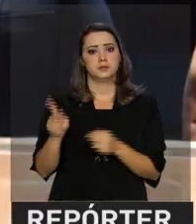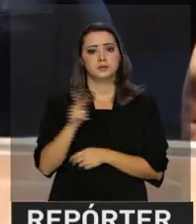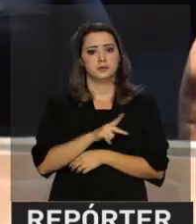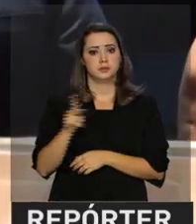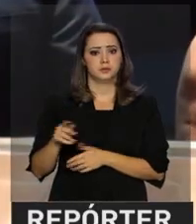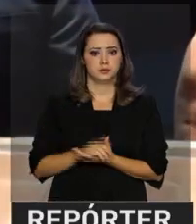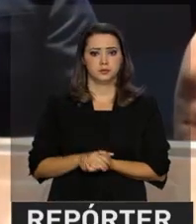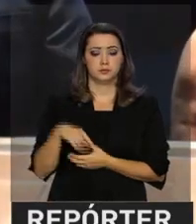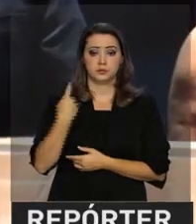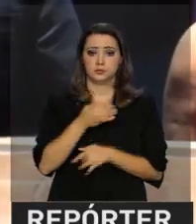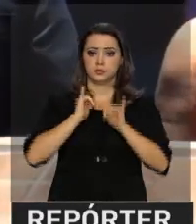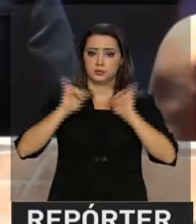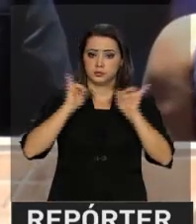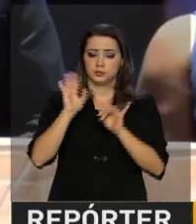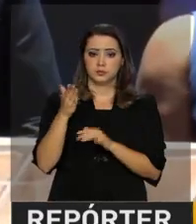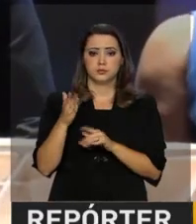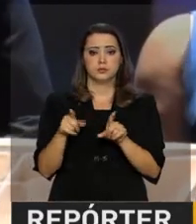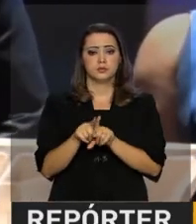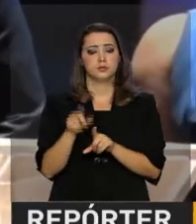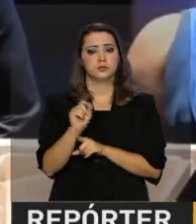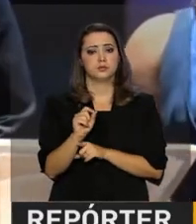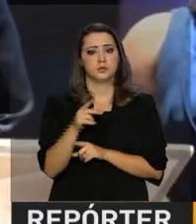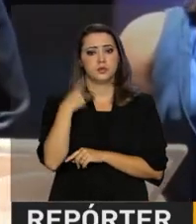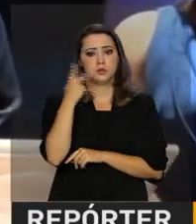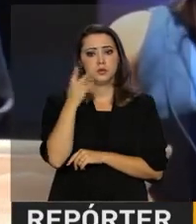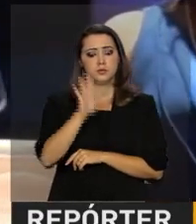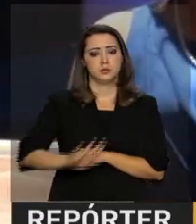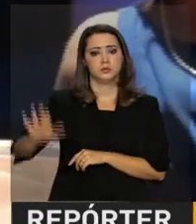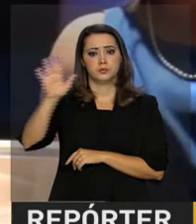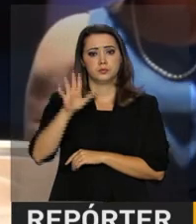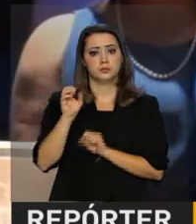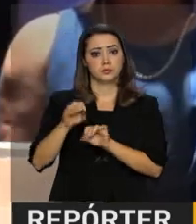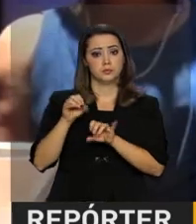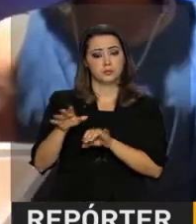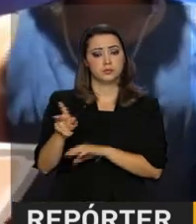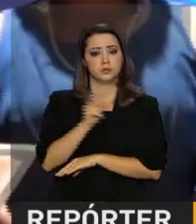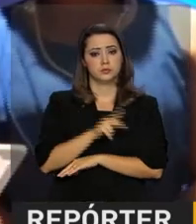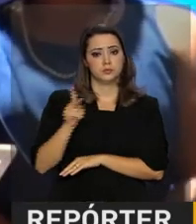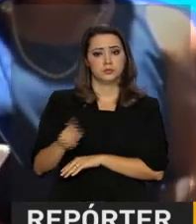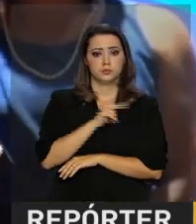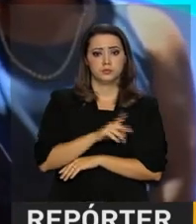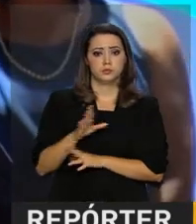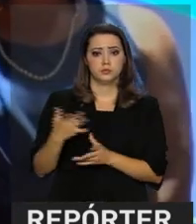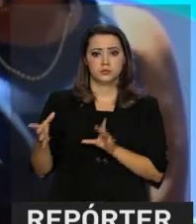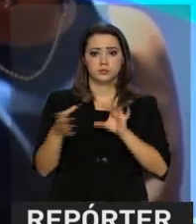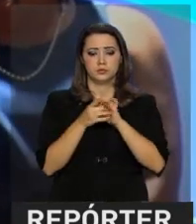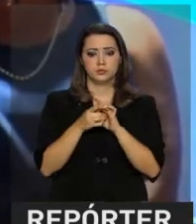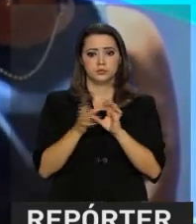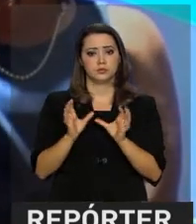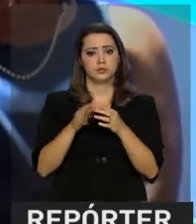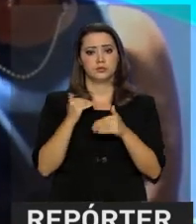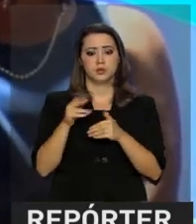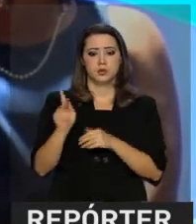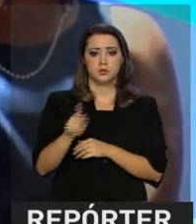professor. Nós lançamos recentemente uma Política Nacional de Formação de Professores que integra a